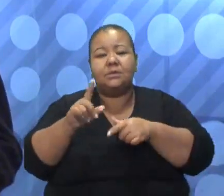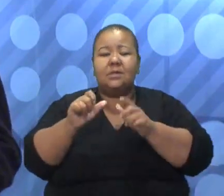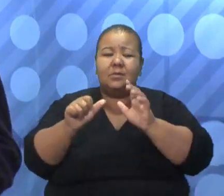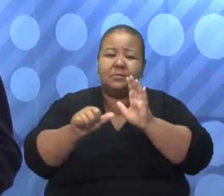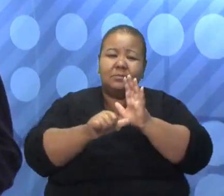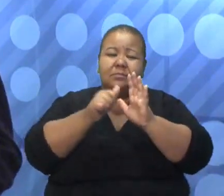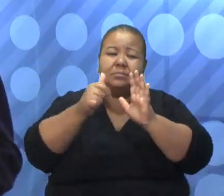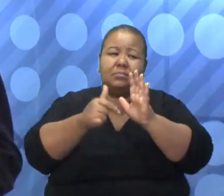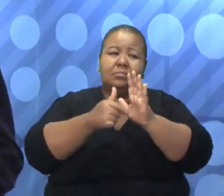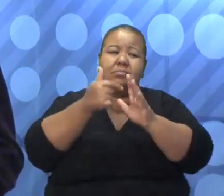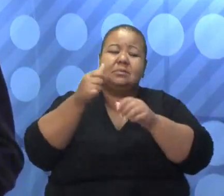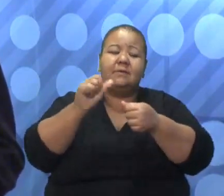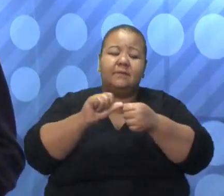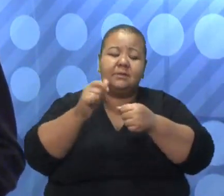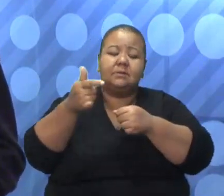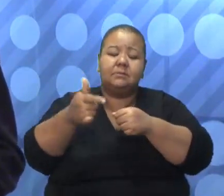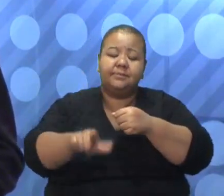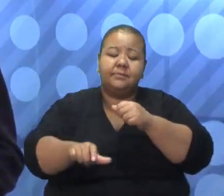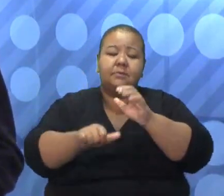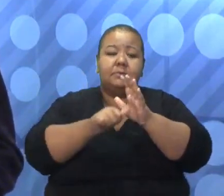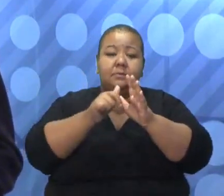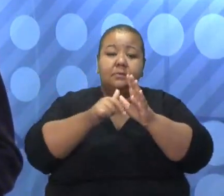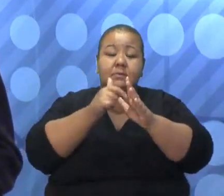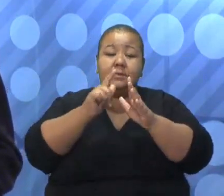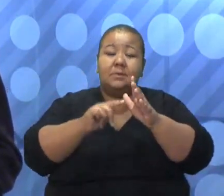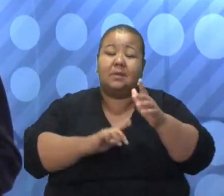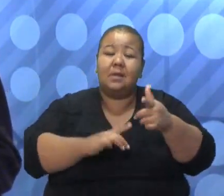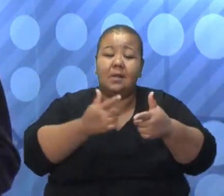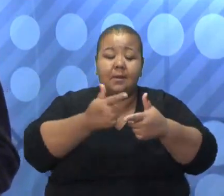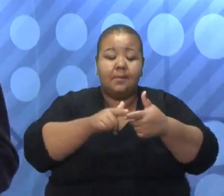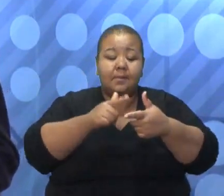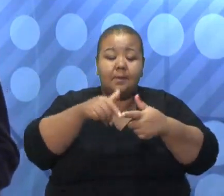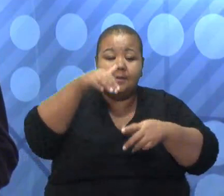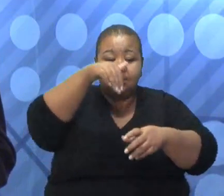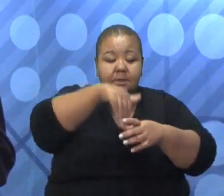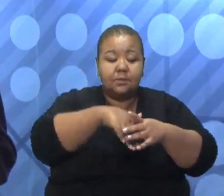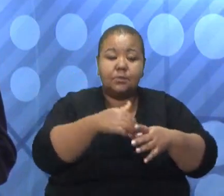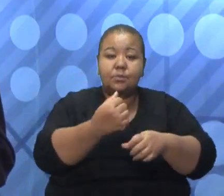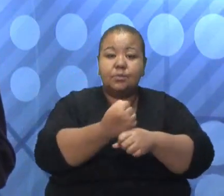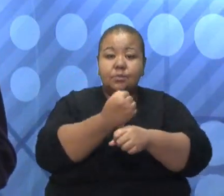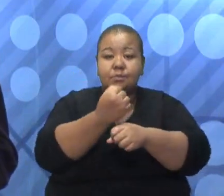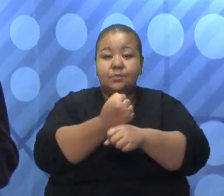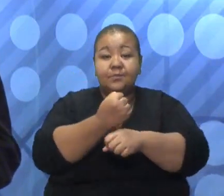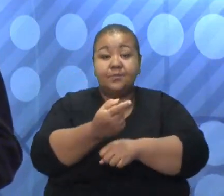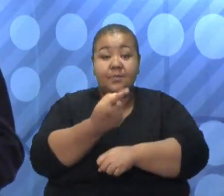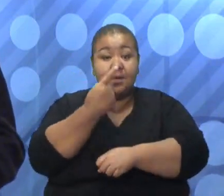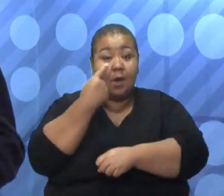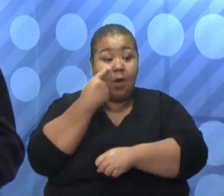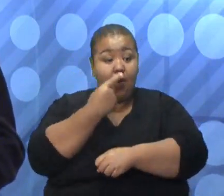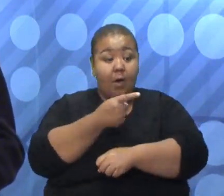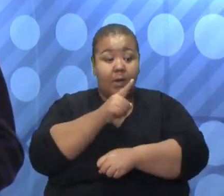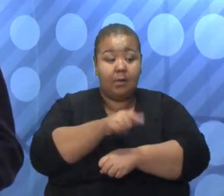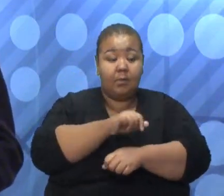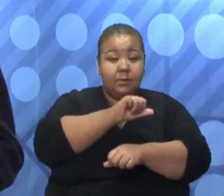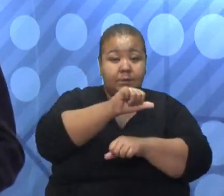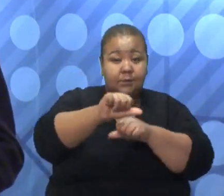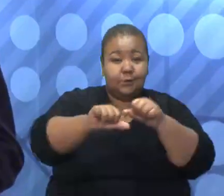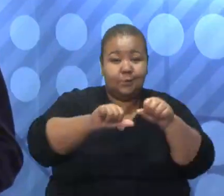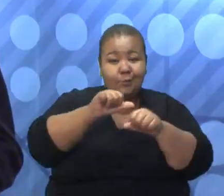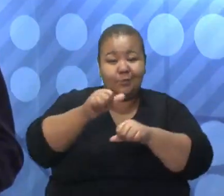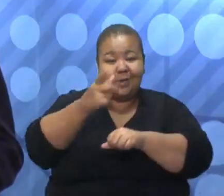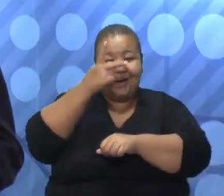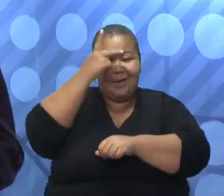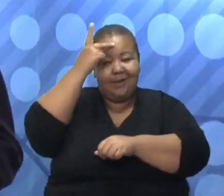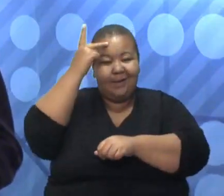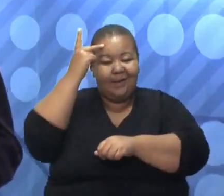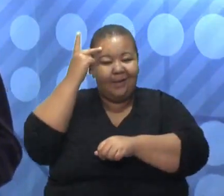retrabalho, reprocesso, acidentes acontecendo dentro da minha linha de produção. Então, olha quando a gente muda o operador,